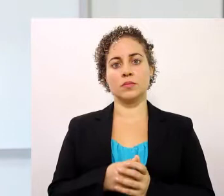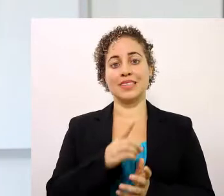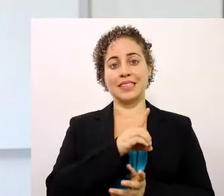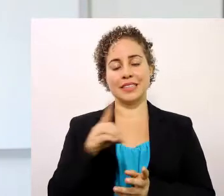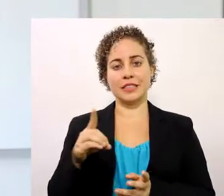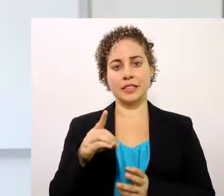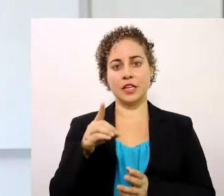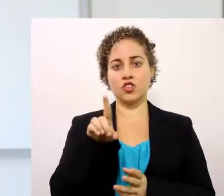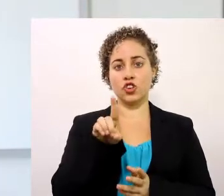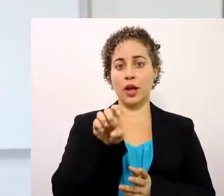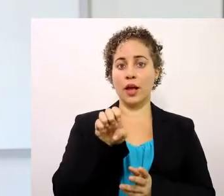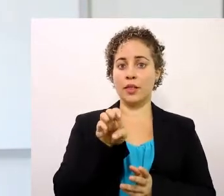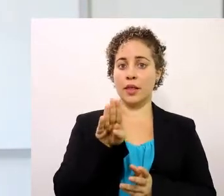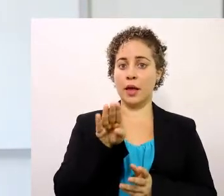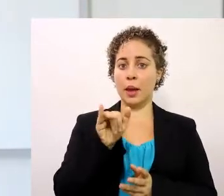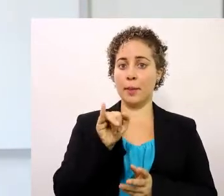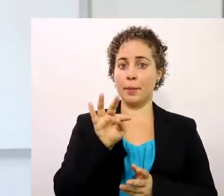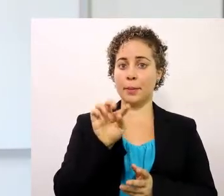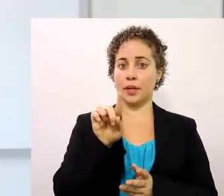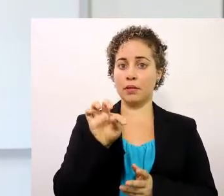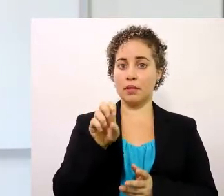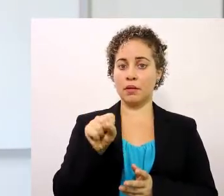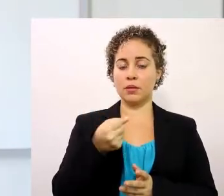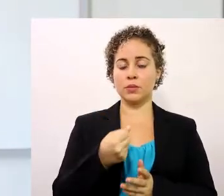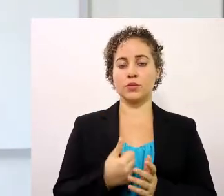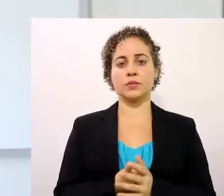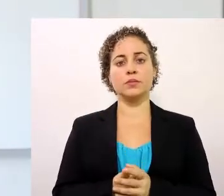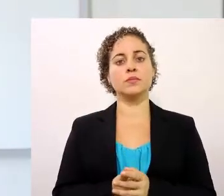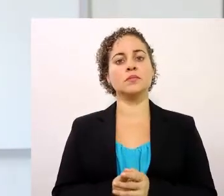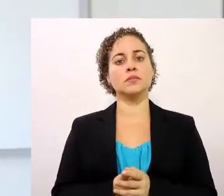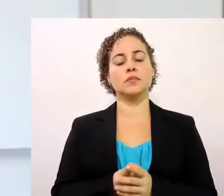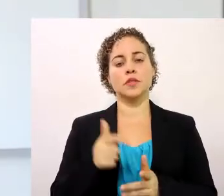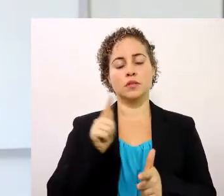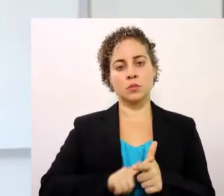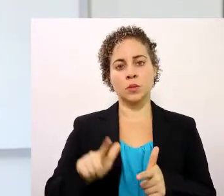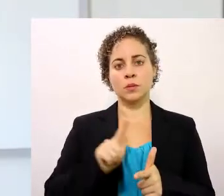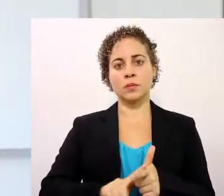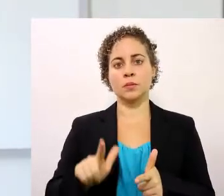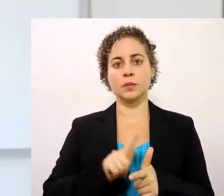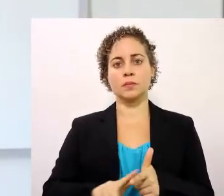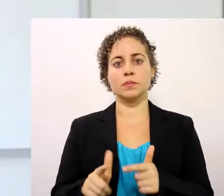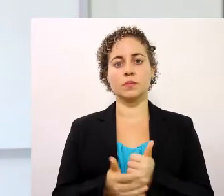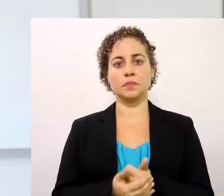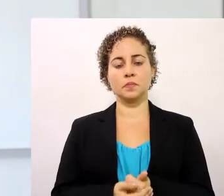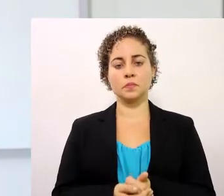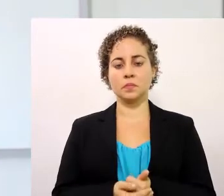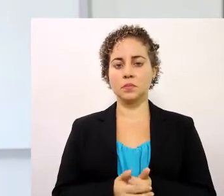Dias debitados. Quais são os dias debitados desse problema?